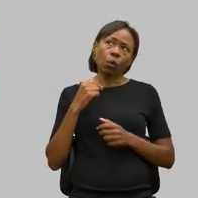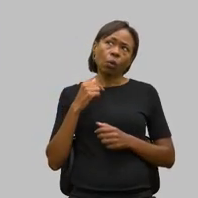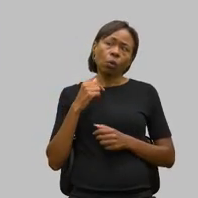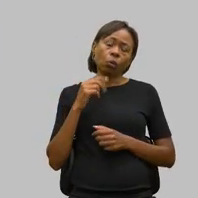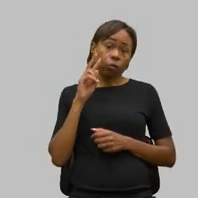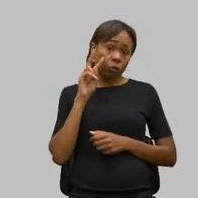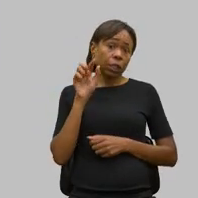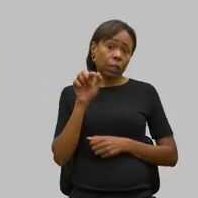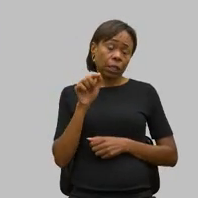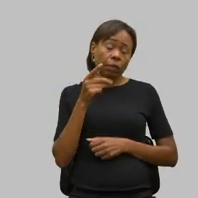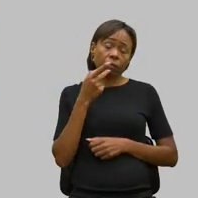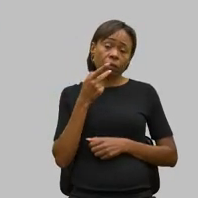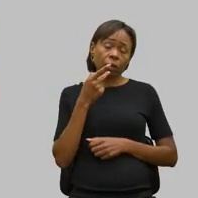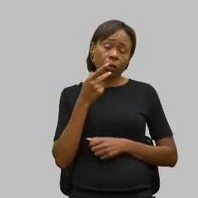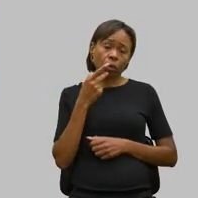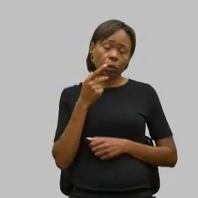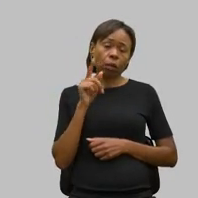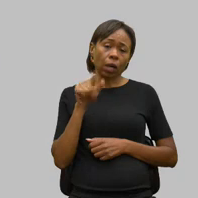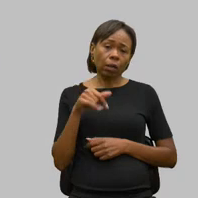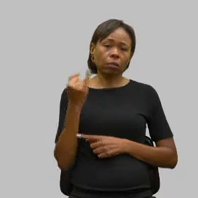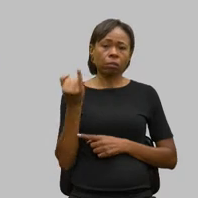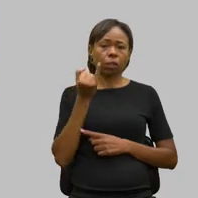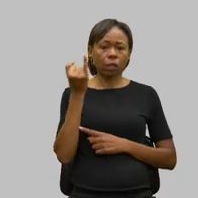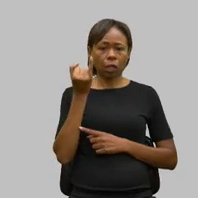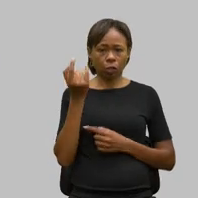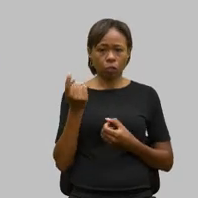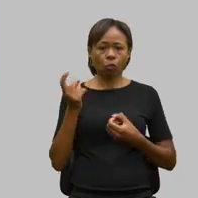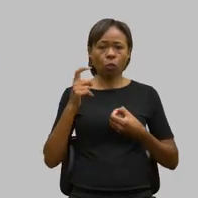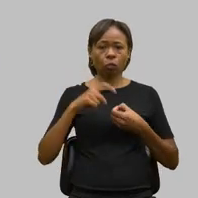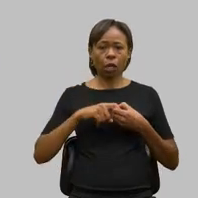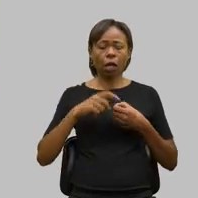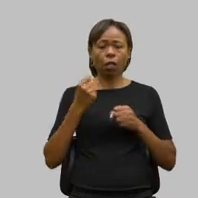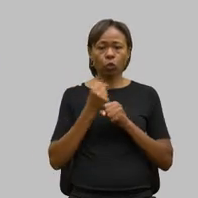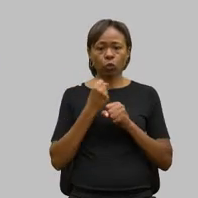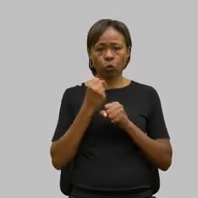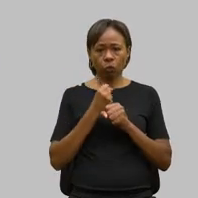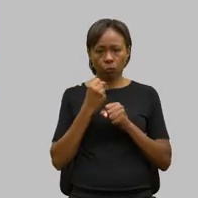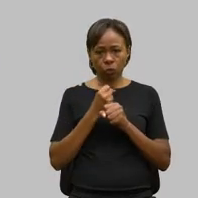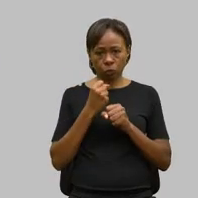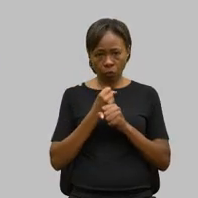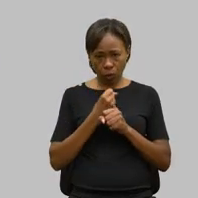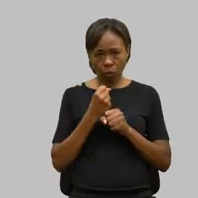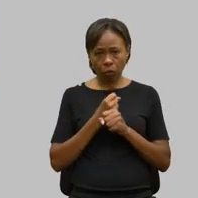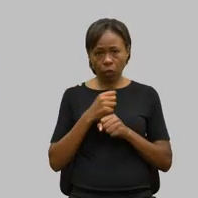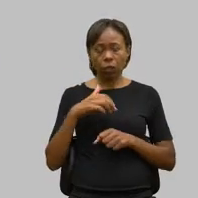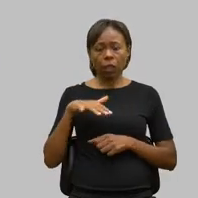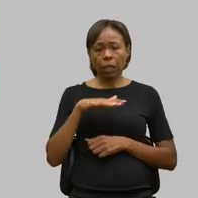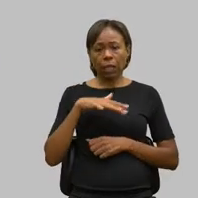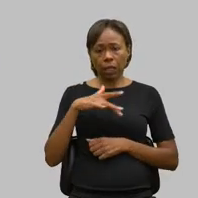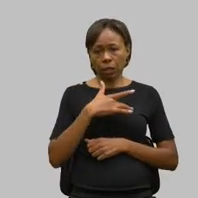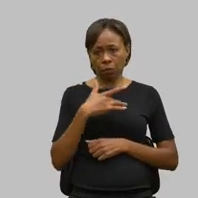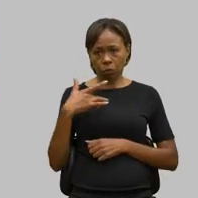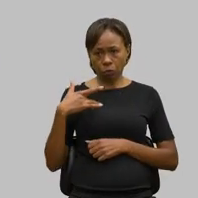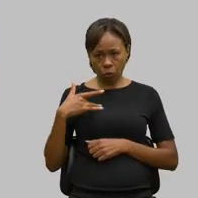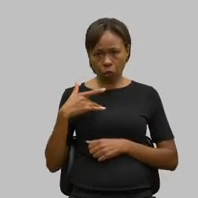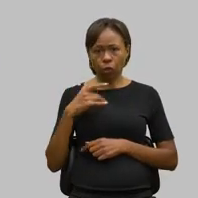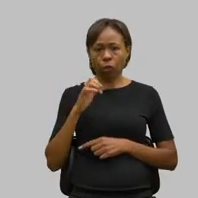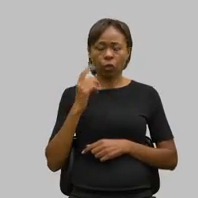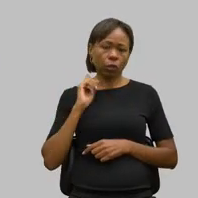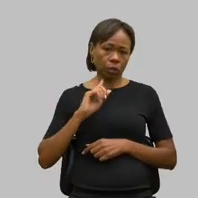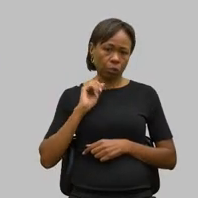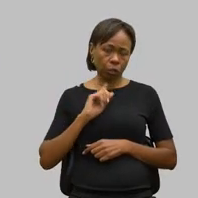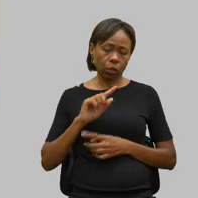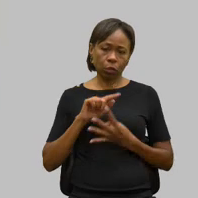a importância da retomada das construções, das obras na área da saúde do Estado. Pegou com quatro